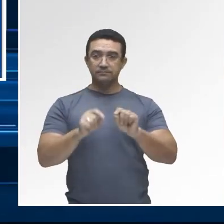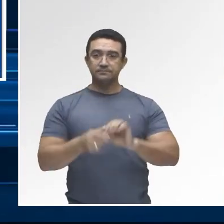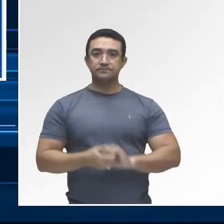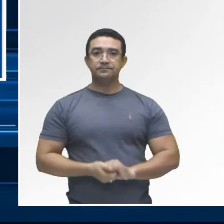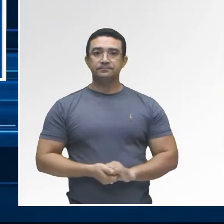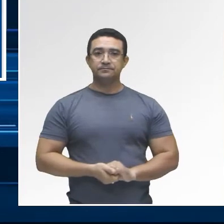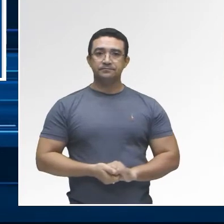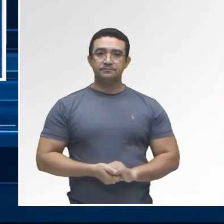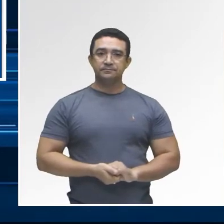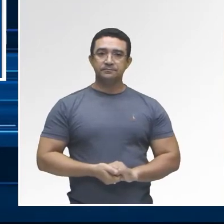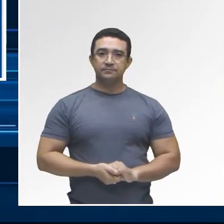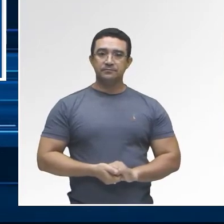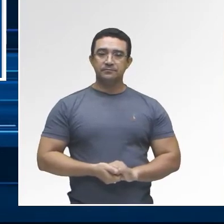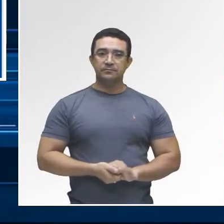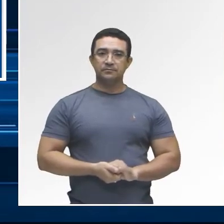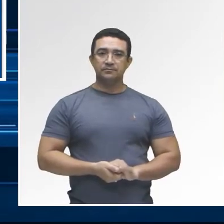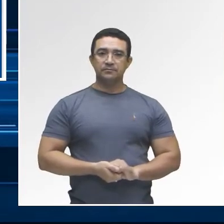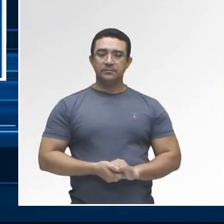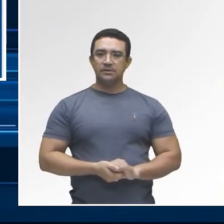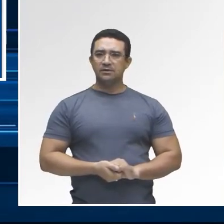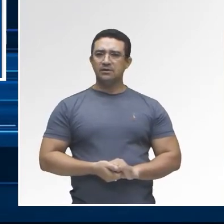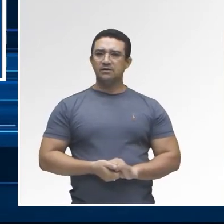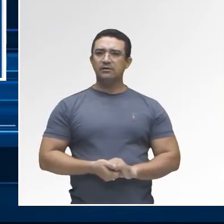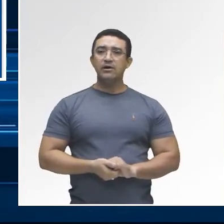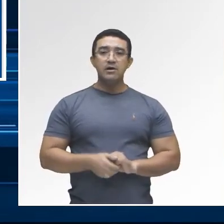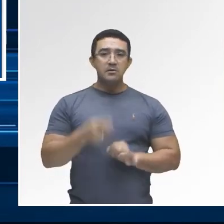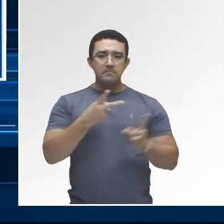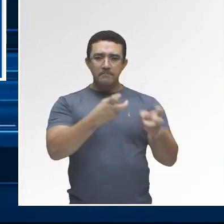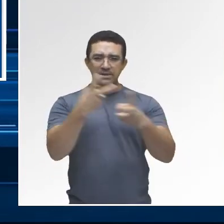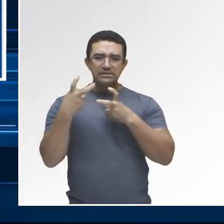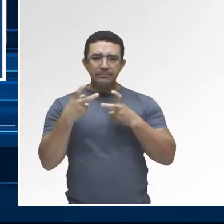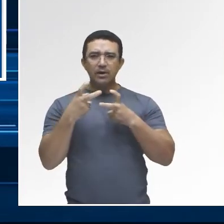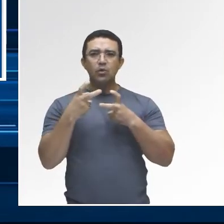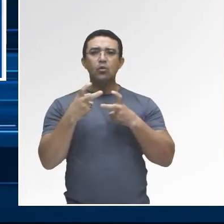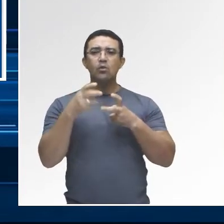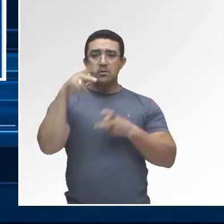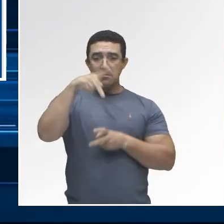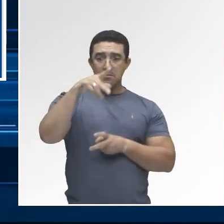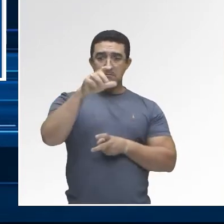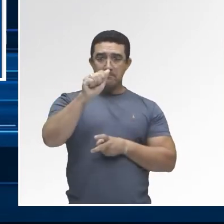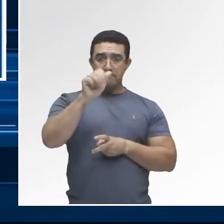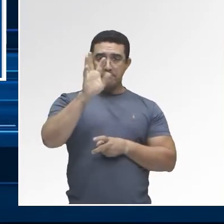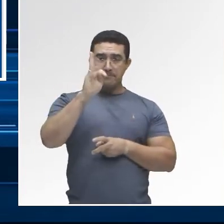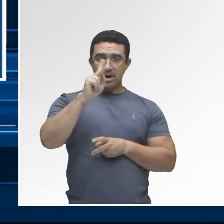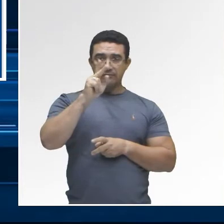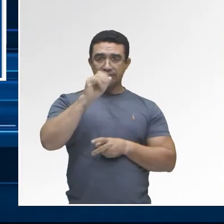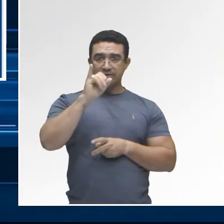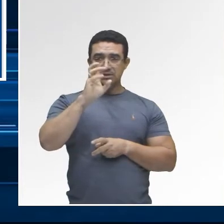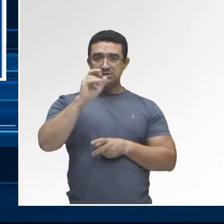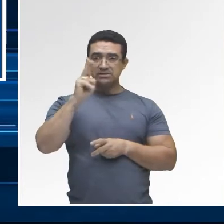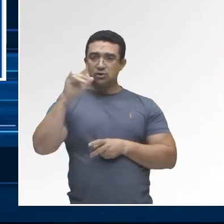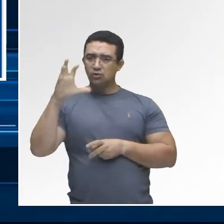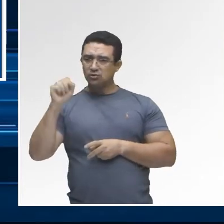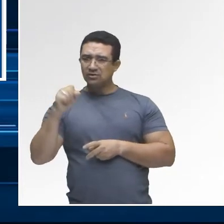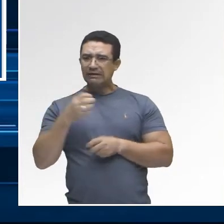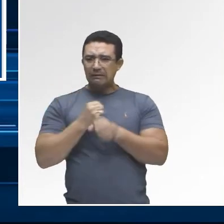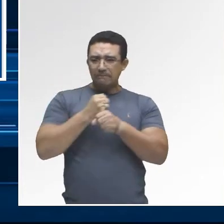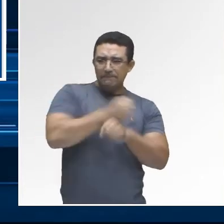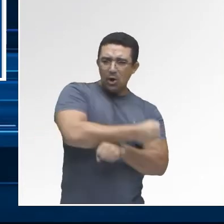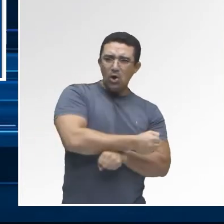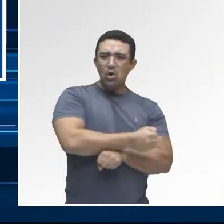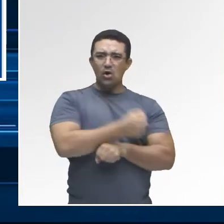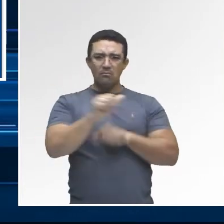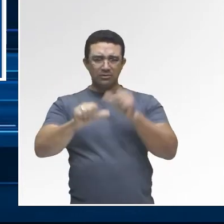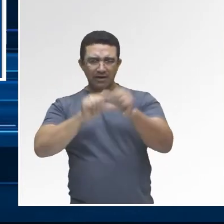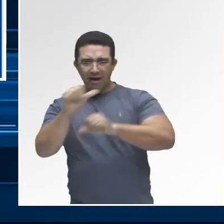com essas tentativas de impor aí essas reformas, uma crise muito grande dentro da República. Lembra que eu